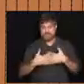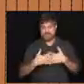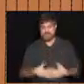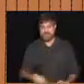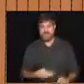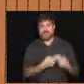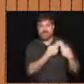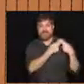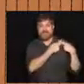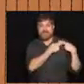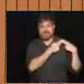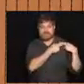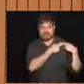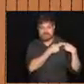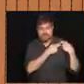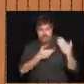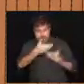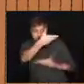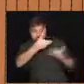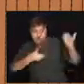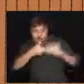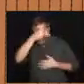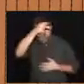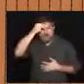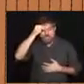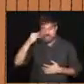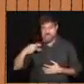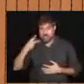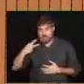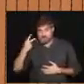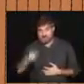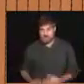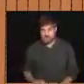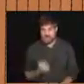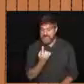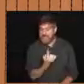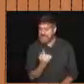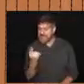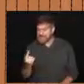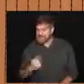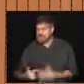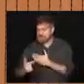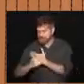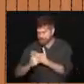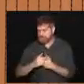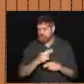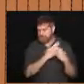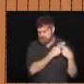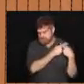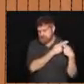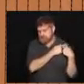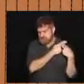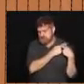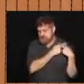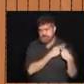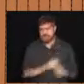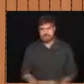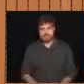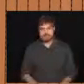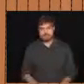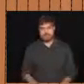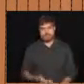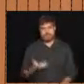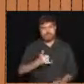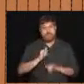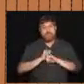é uma responsabilidade compartilhada, cada um com as suas atribuições. E eu queria